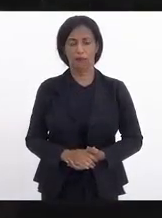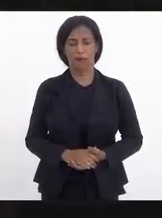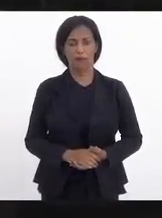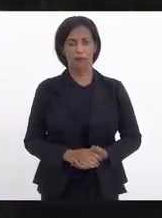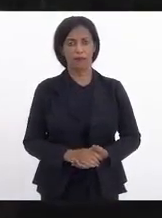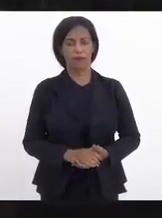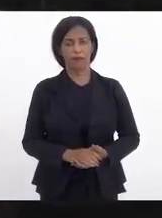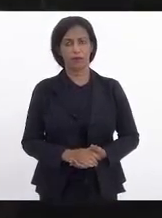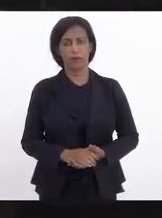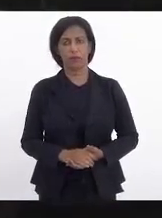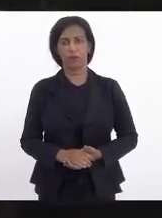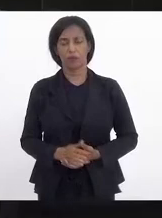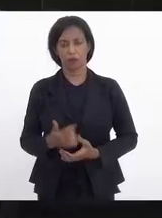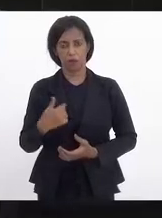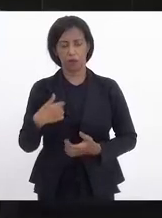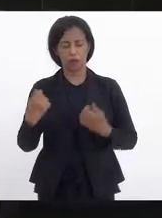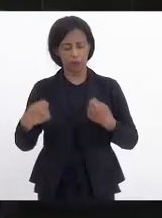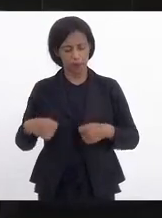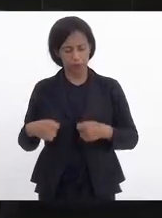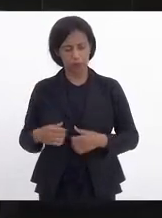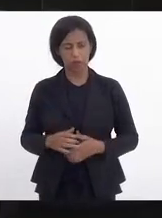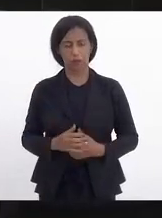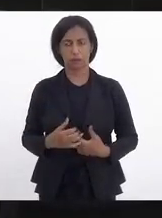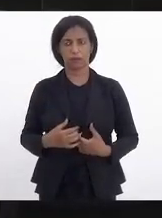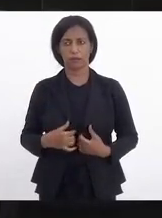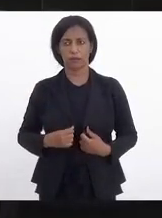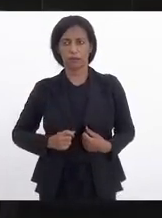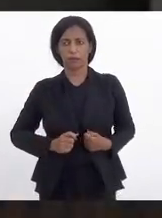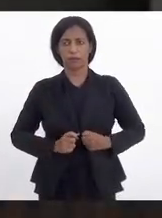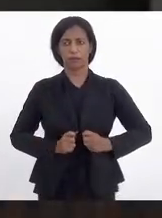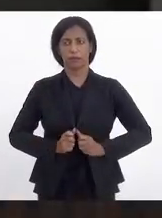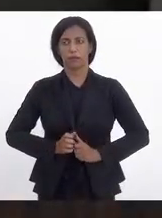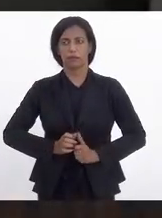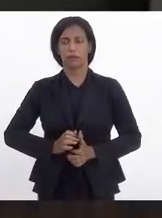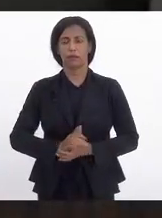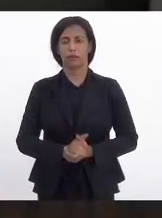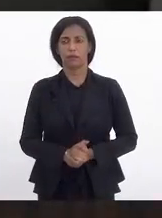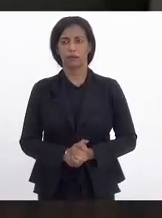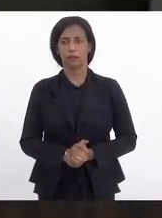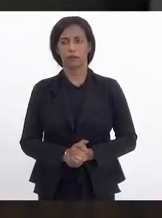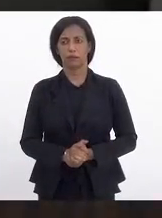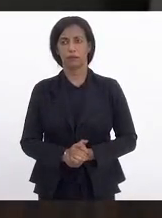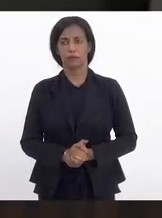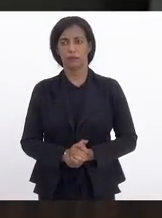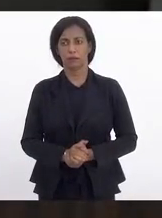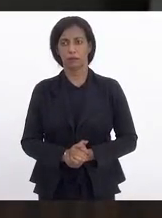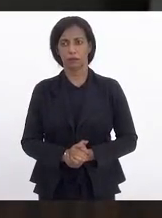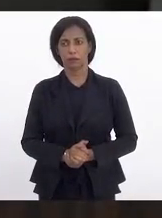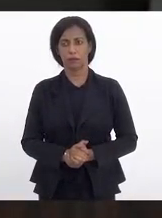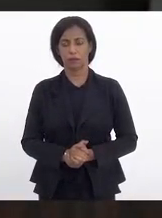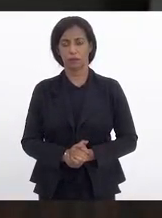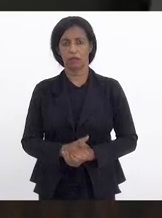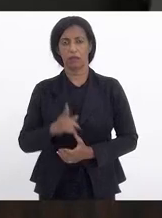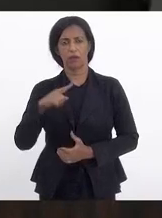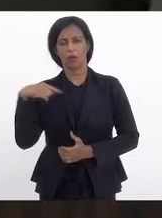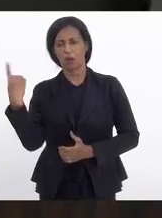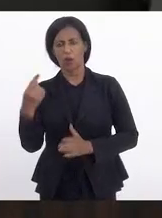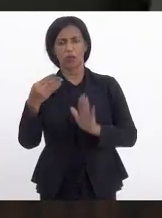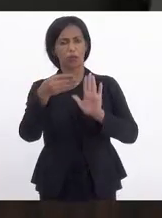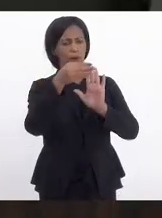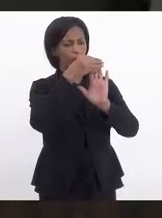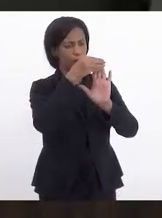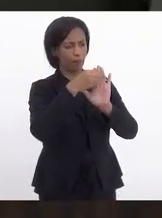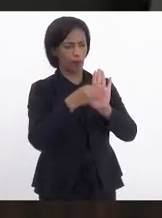tenho não eu tenho a gente tem contato tudo na volta